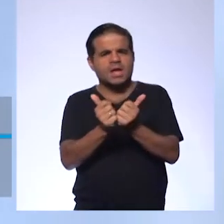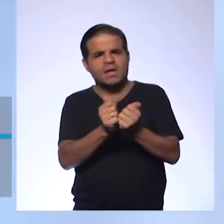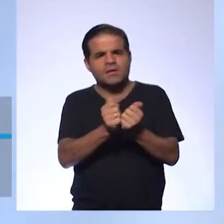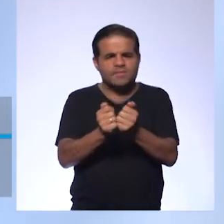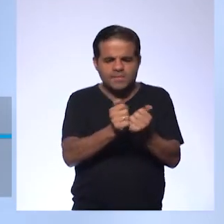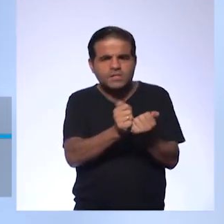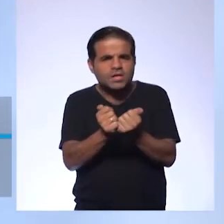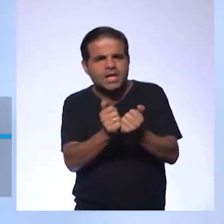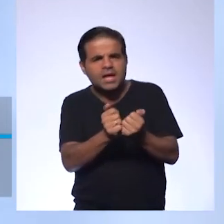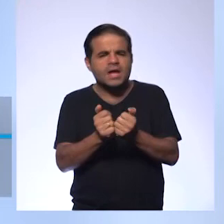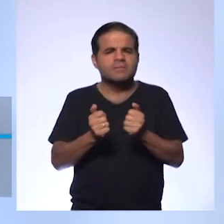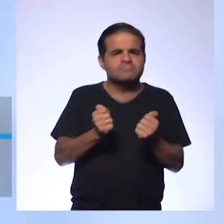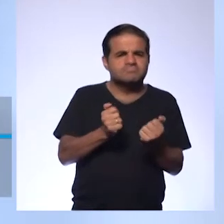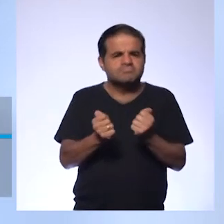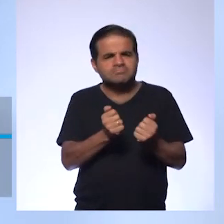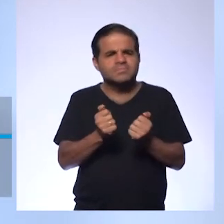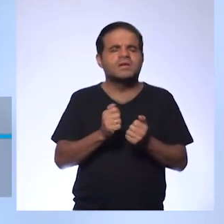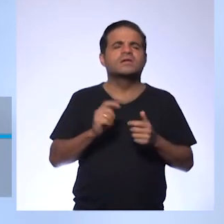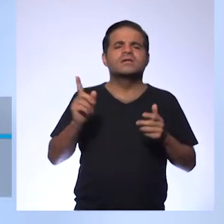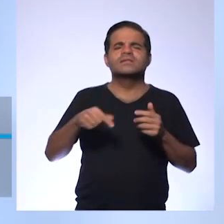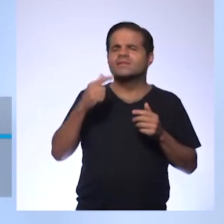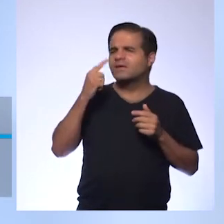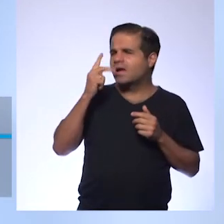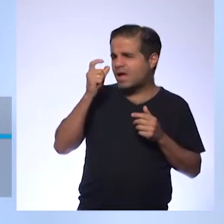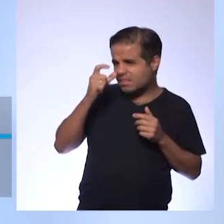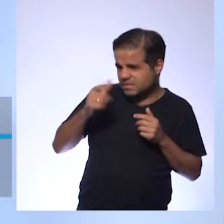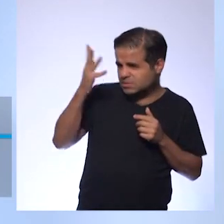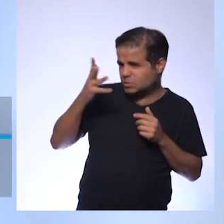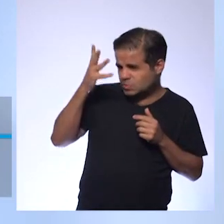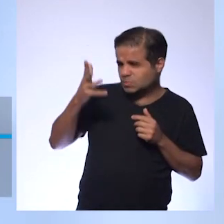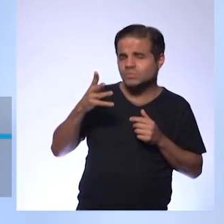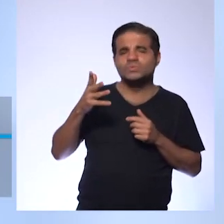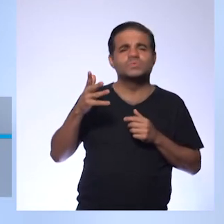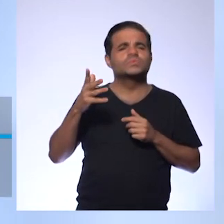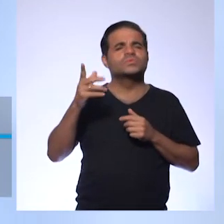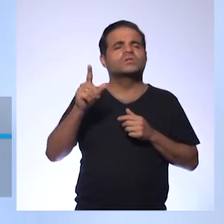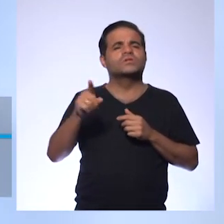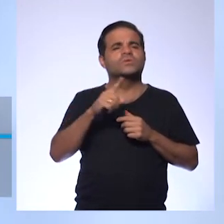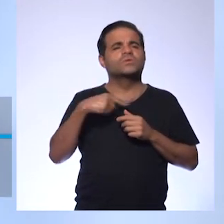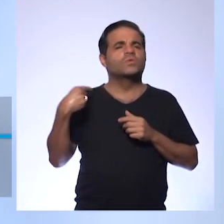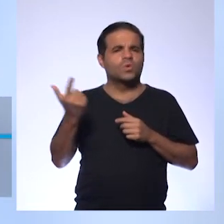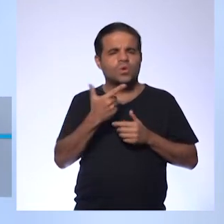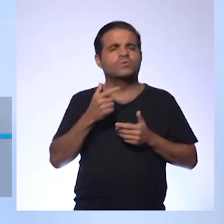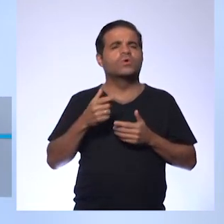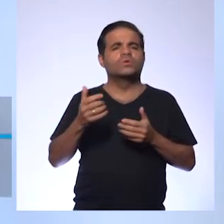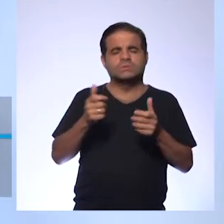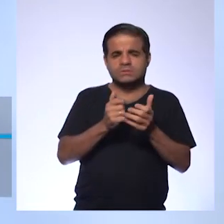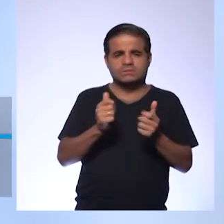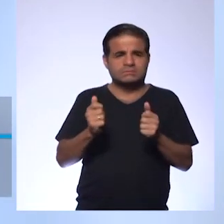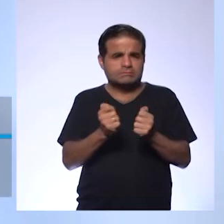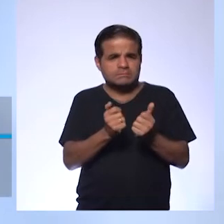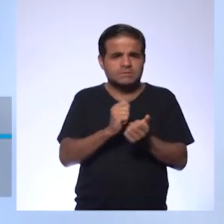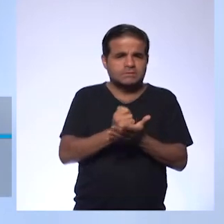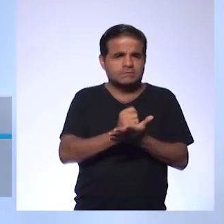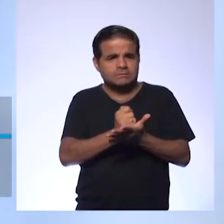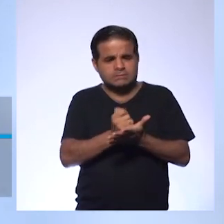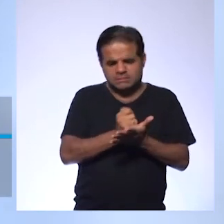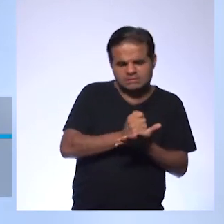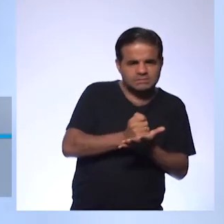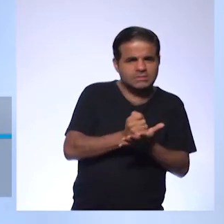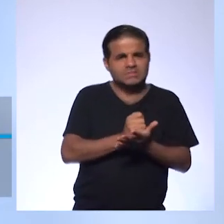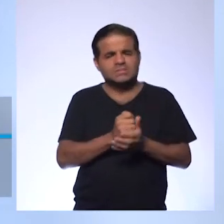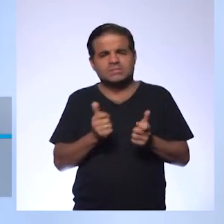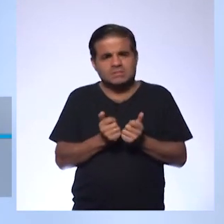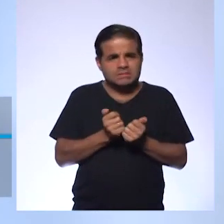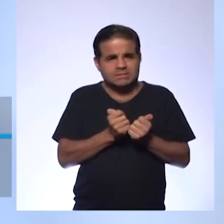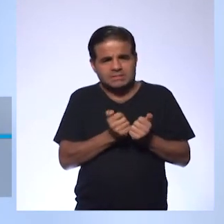interessante? Esse discurso que nós temos hoje de que, olha, os videogames influenciam os comportamentos, a televisão